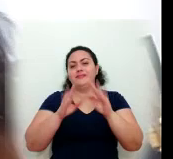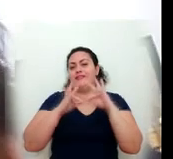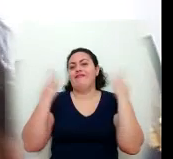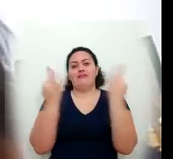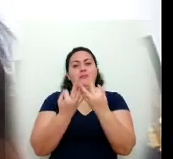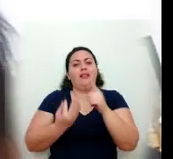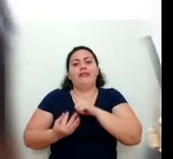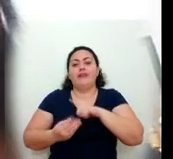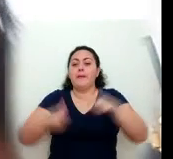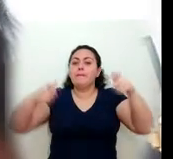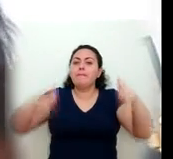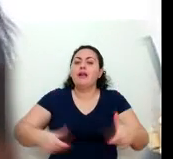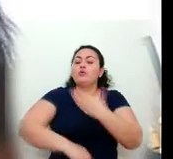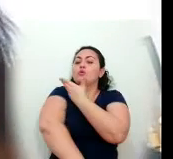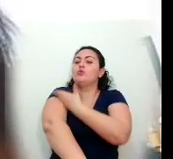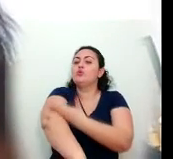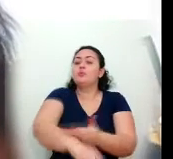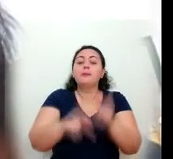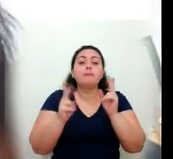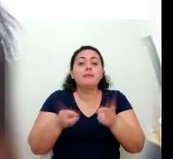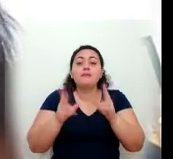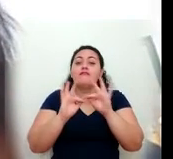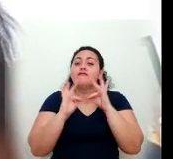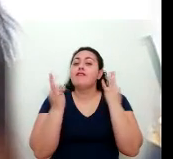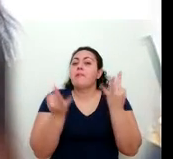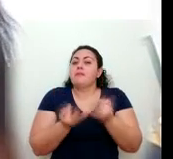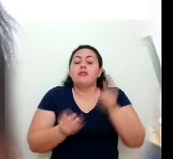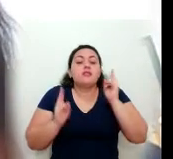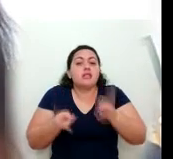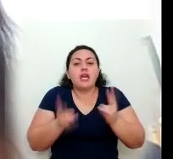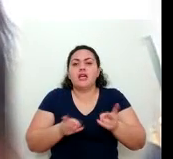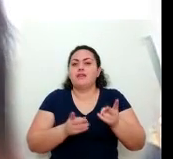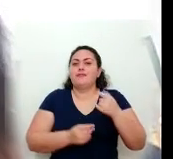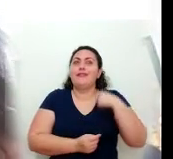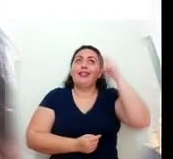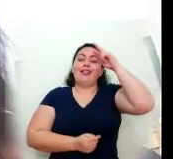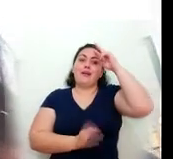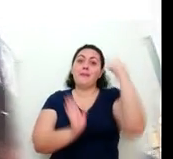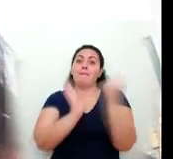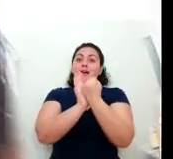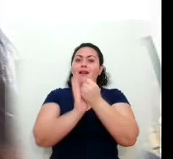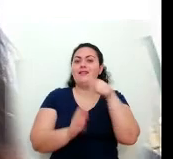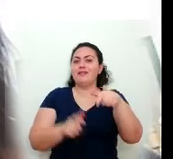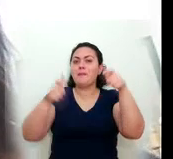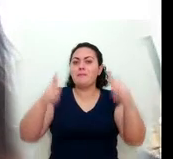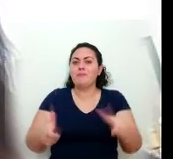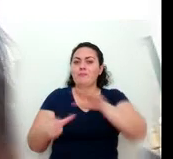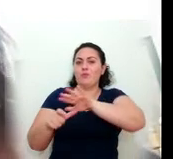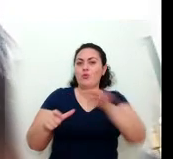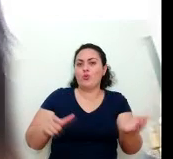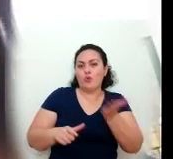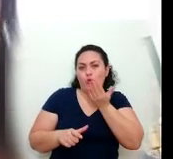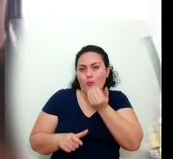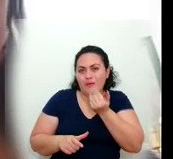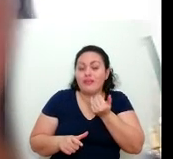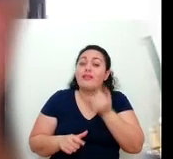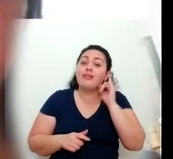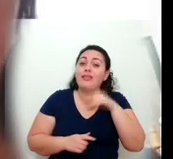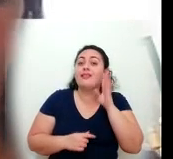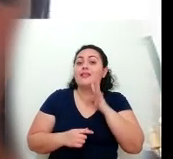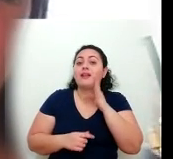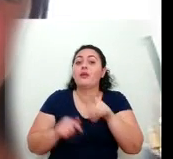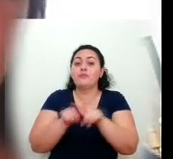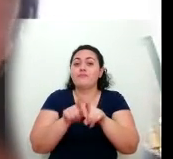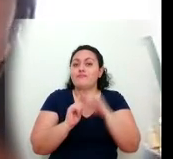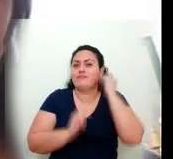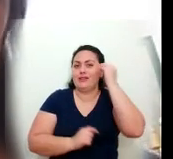gente lembra de já ter comido em diferentes momentos, assim, né? E aí pode ser uma experiência super bacana até para esses pais,